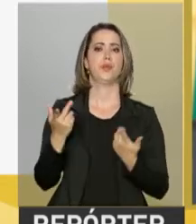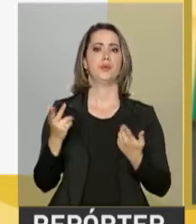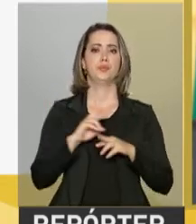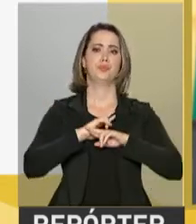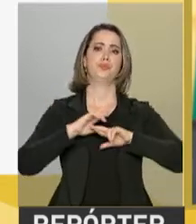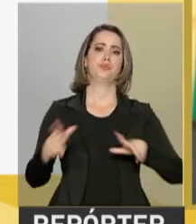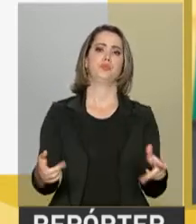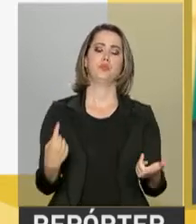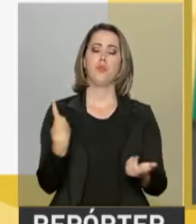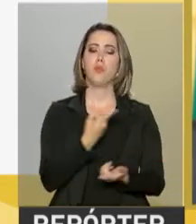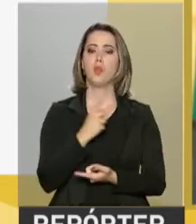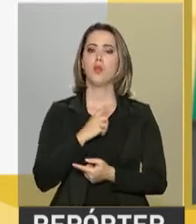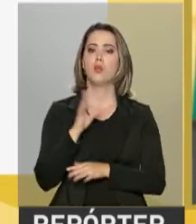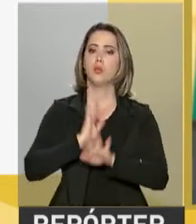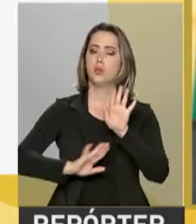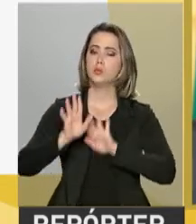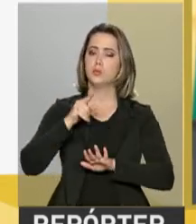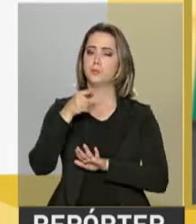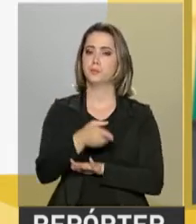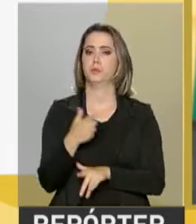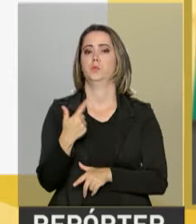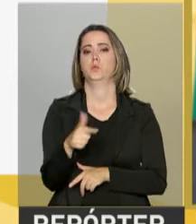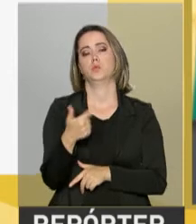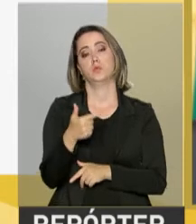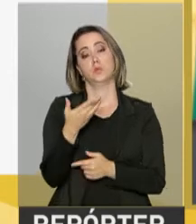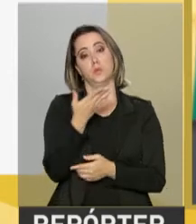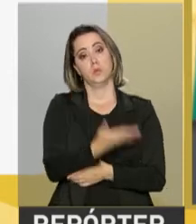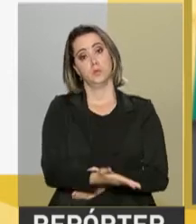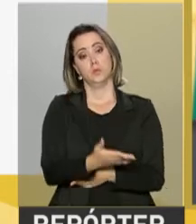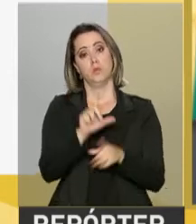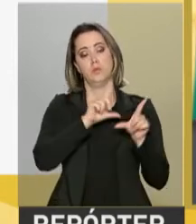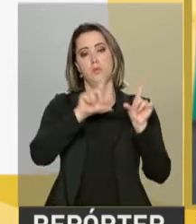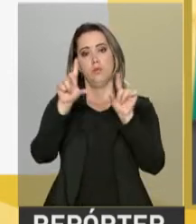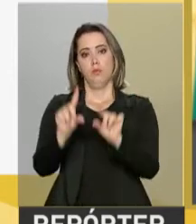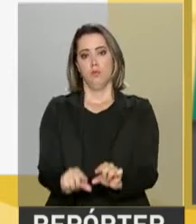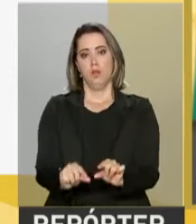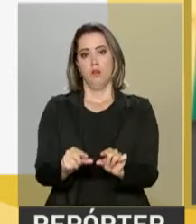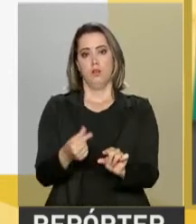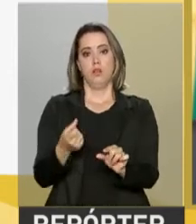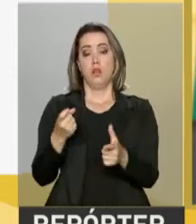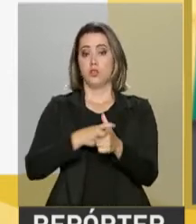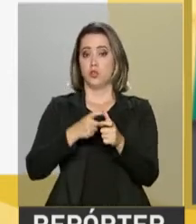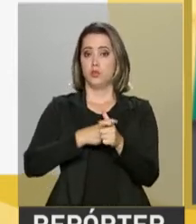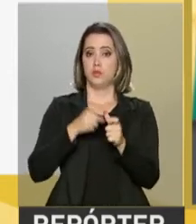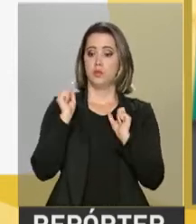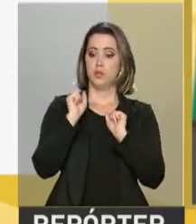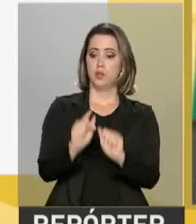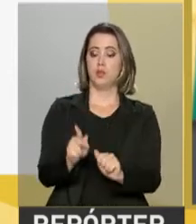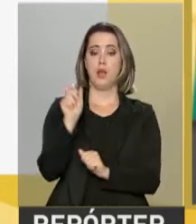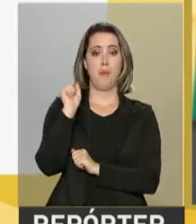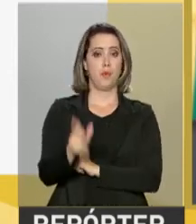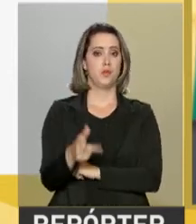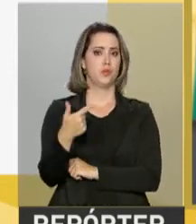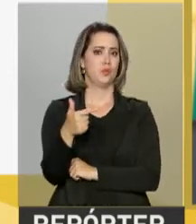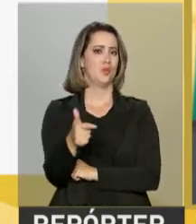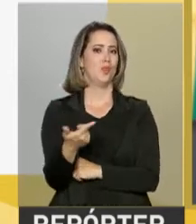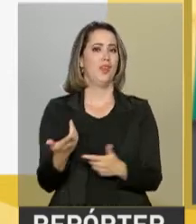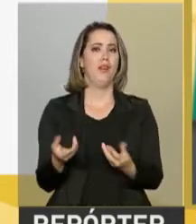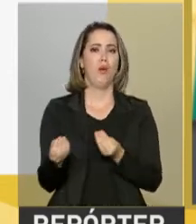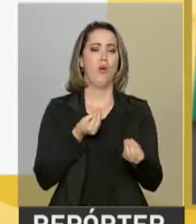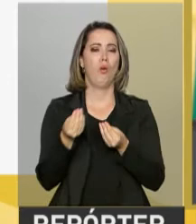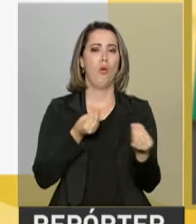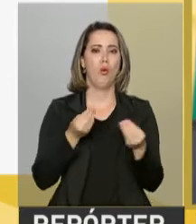nós mas temos que tomar cuidado com isso se nós não tivermos a redução do défice à presidência daqui a pouco não teremos